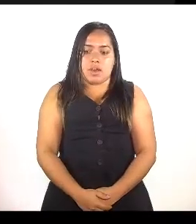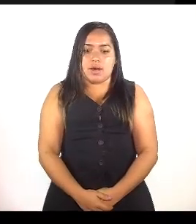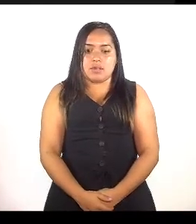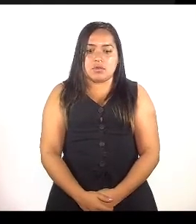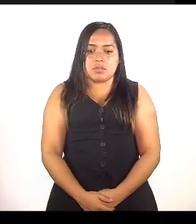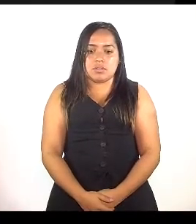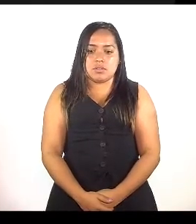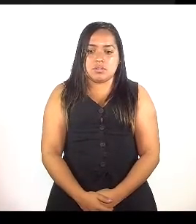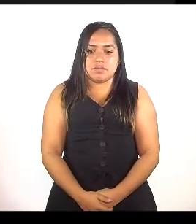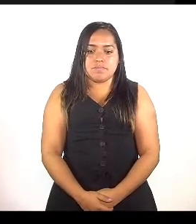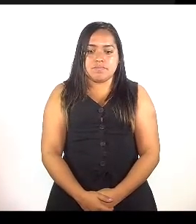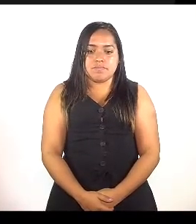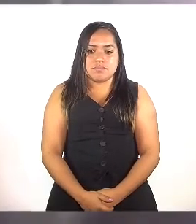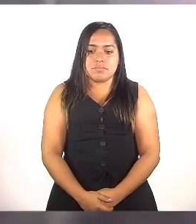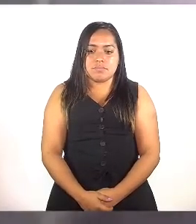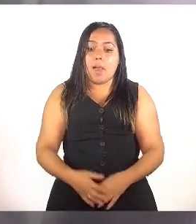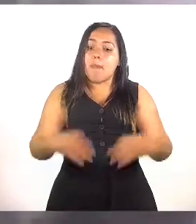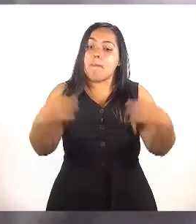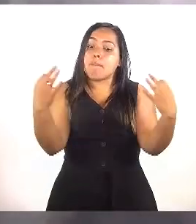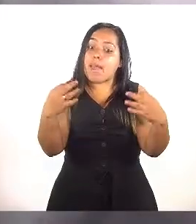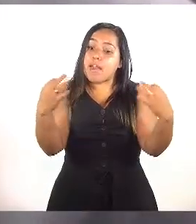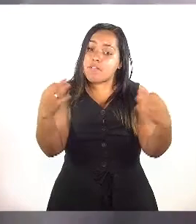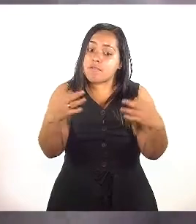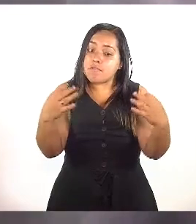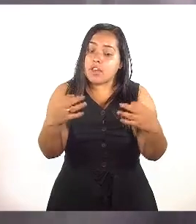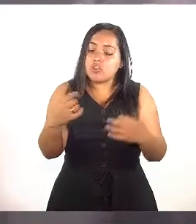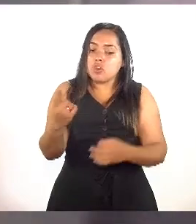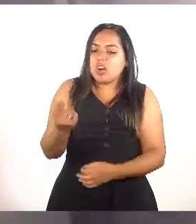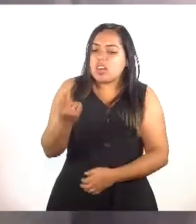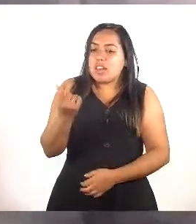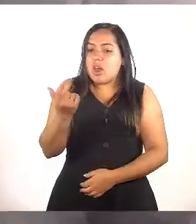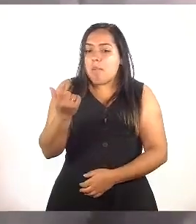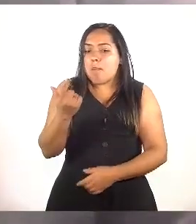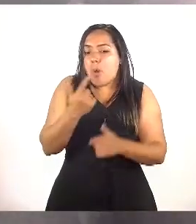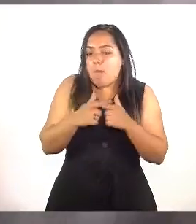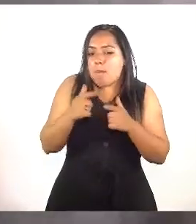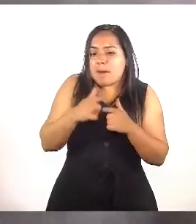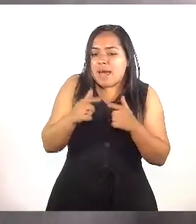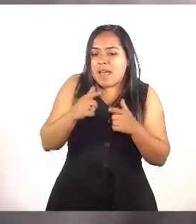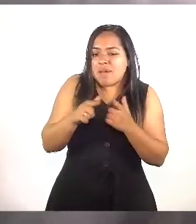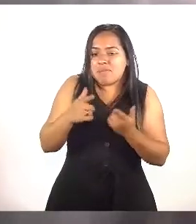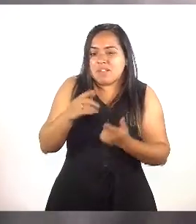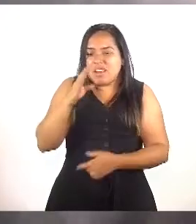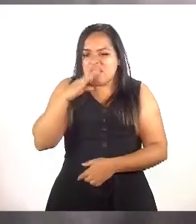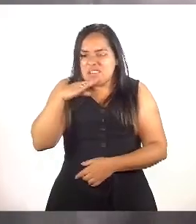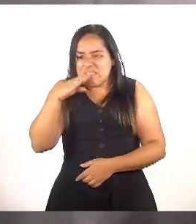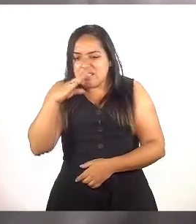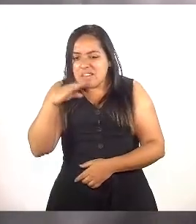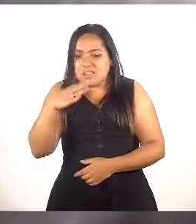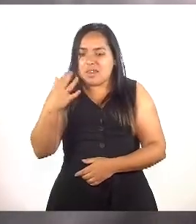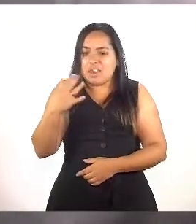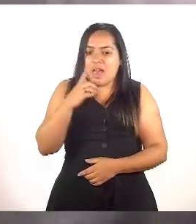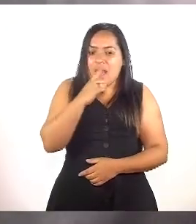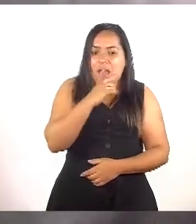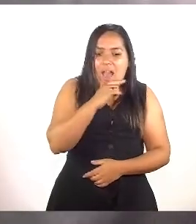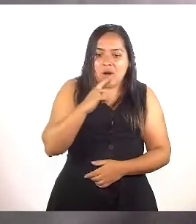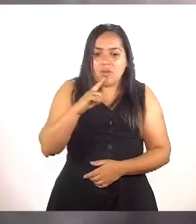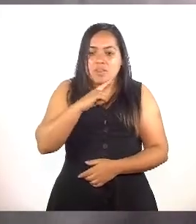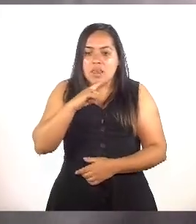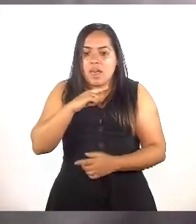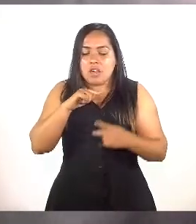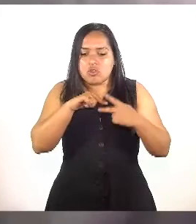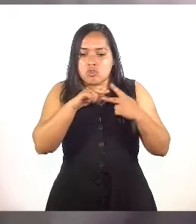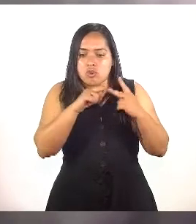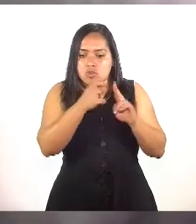Perfeito. Os problemas de gosto e odor na água de abastecimento da região metropolitana do Rio, detectados nos 2 primeiros